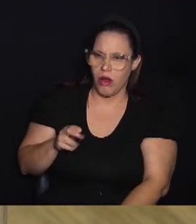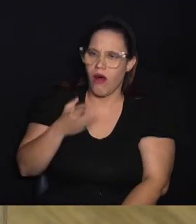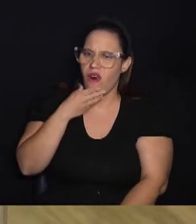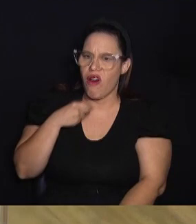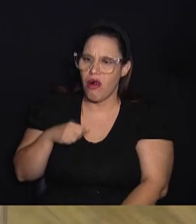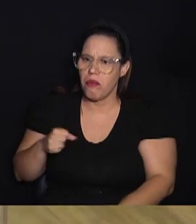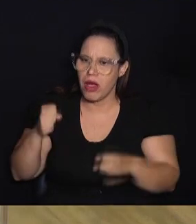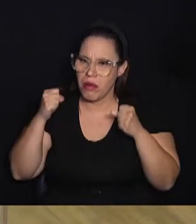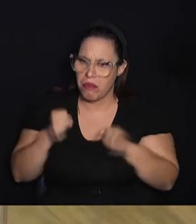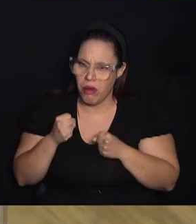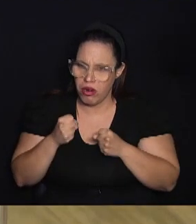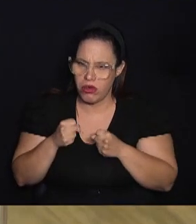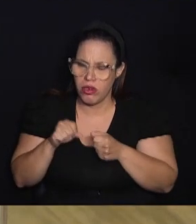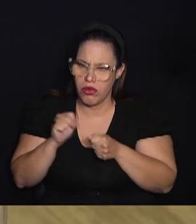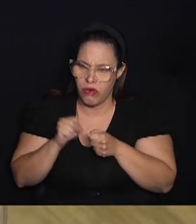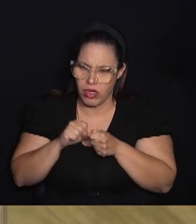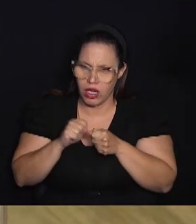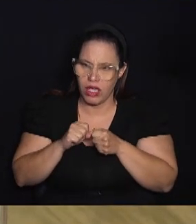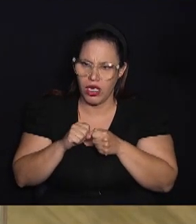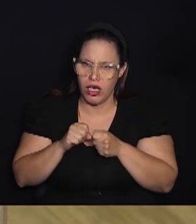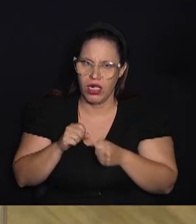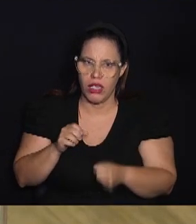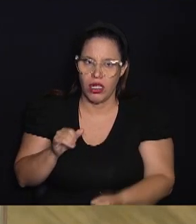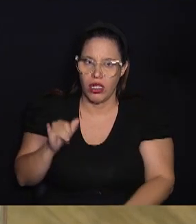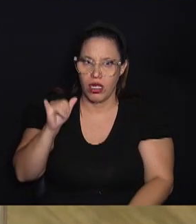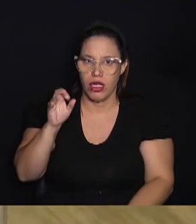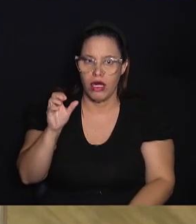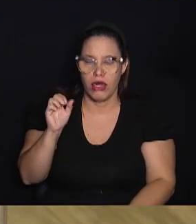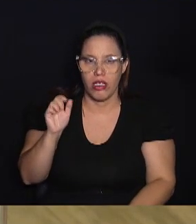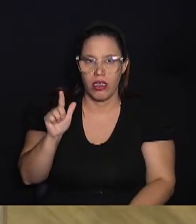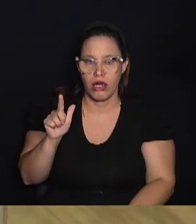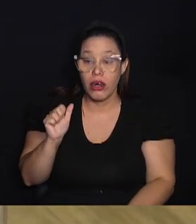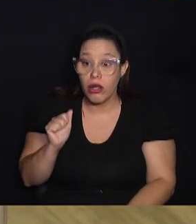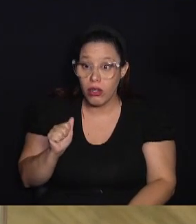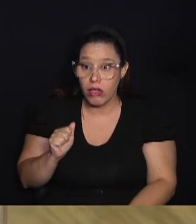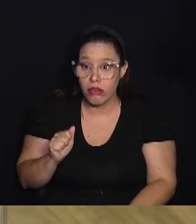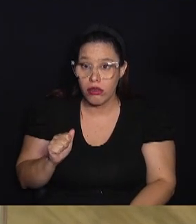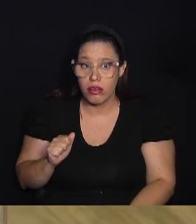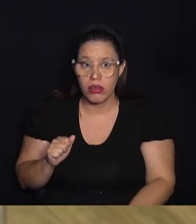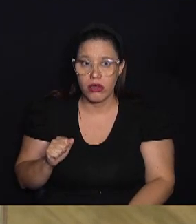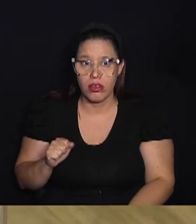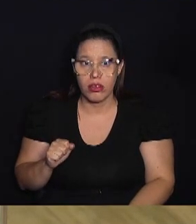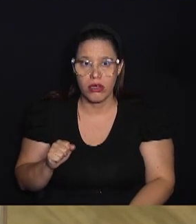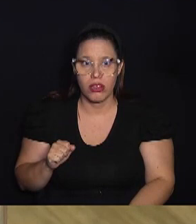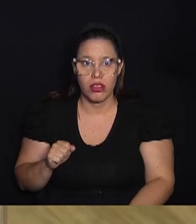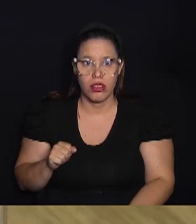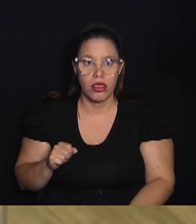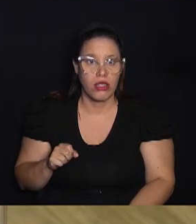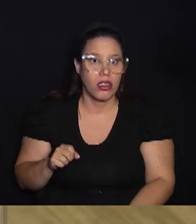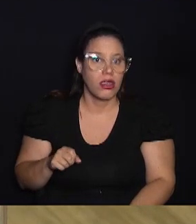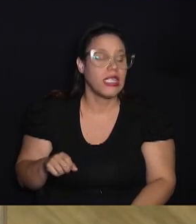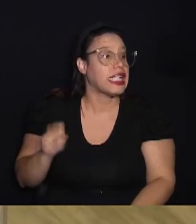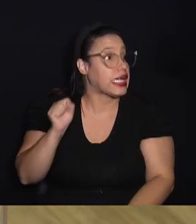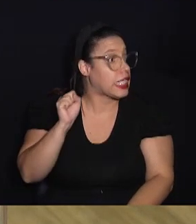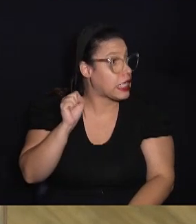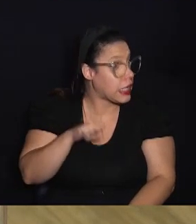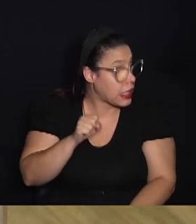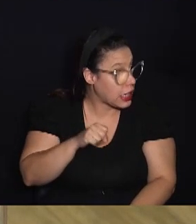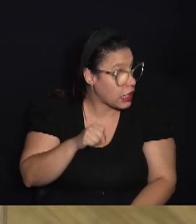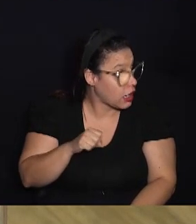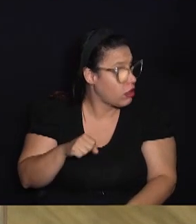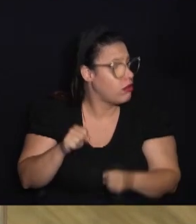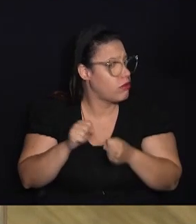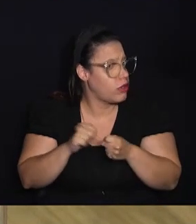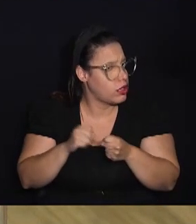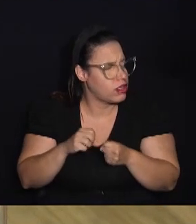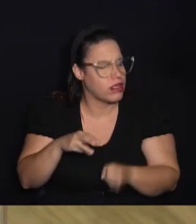e também traz benefícios para você homem que poxa vida mas vou fazer yoga Claro que vai porque não e uma